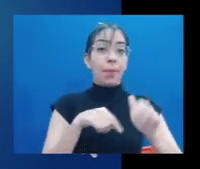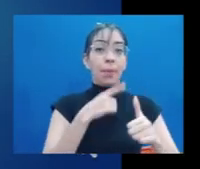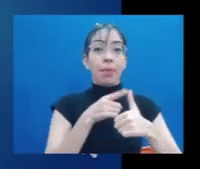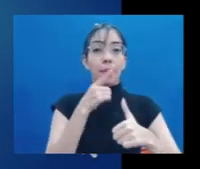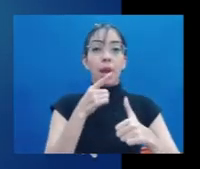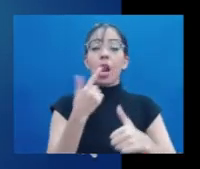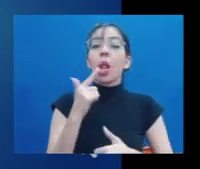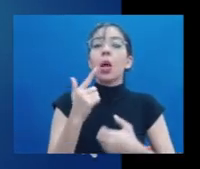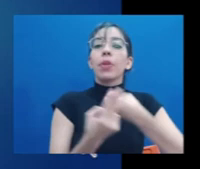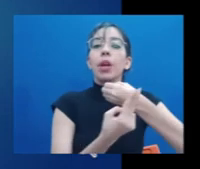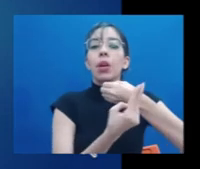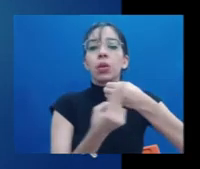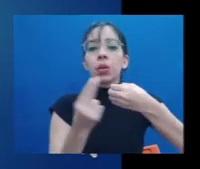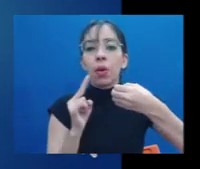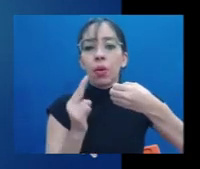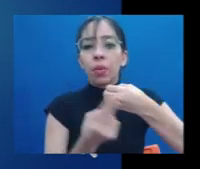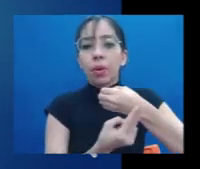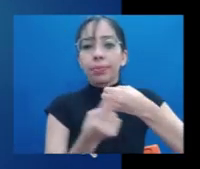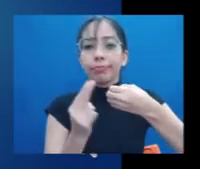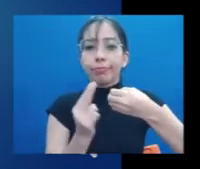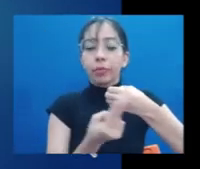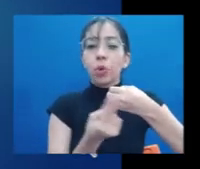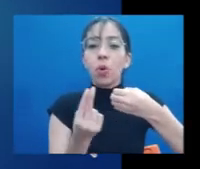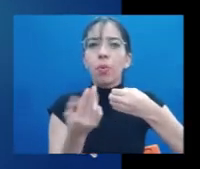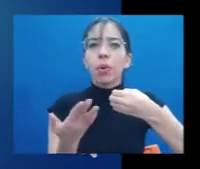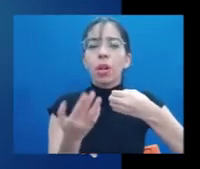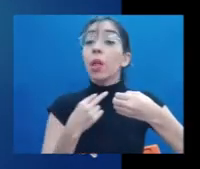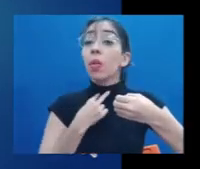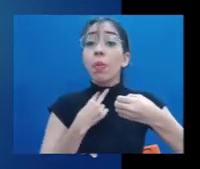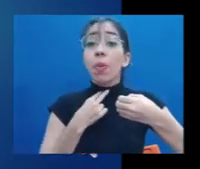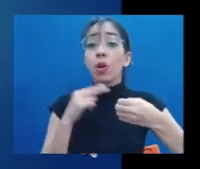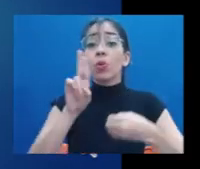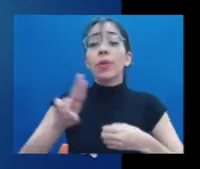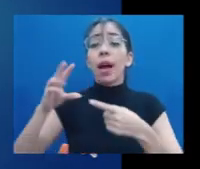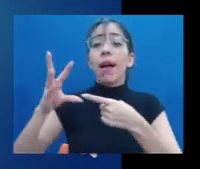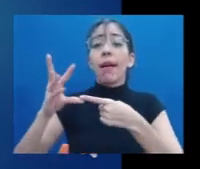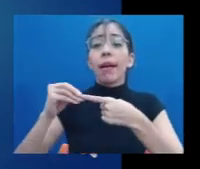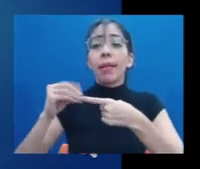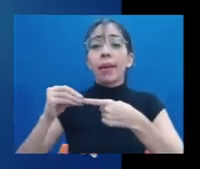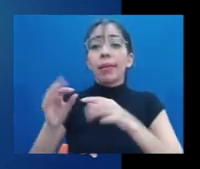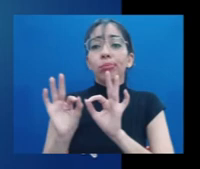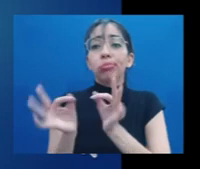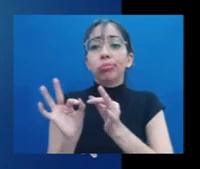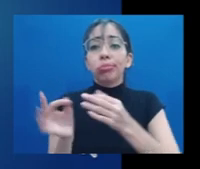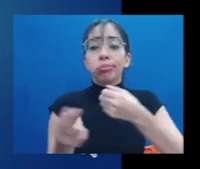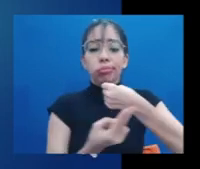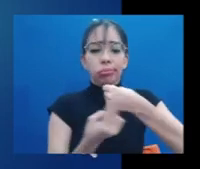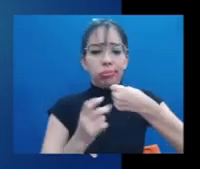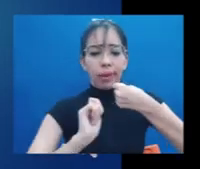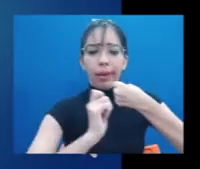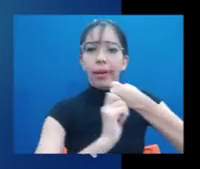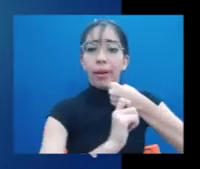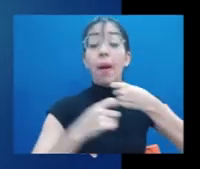várias conclusões, que ela é realmente a expressão do caos. O que eu vejo aqui é tanta coisa errada que não dá nem para a